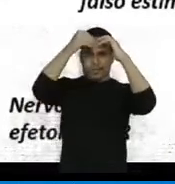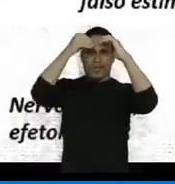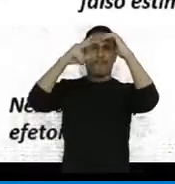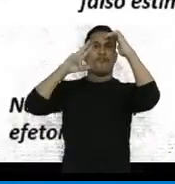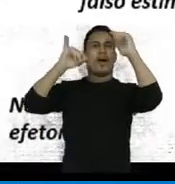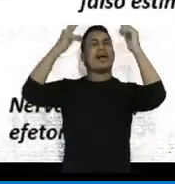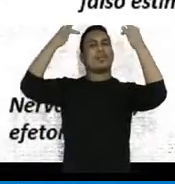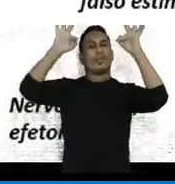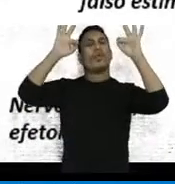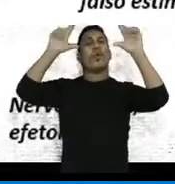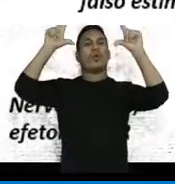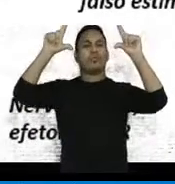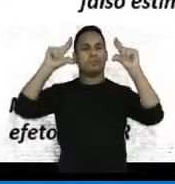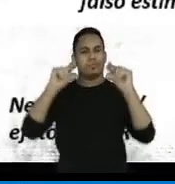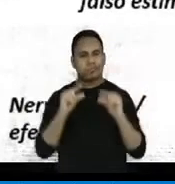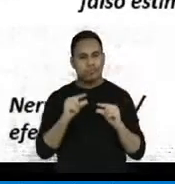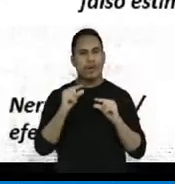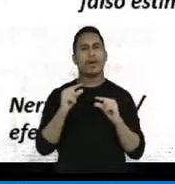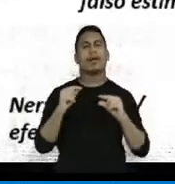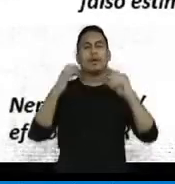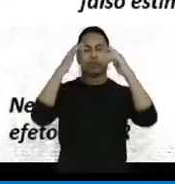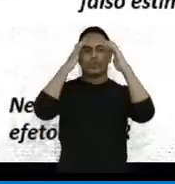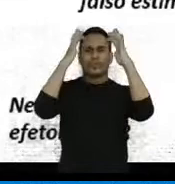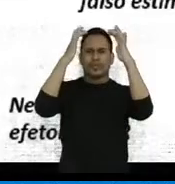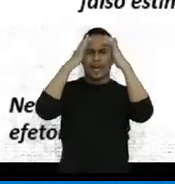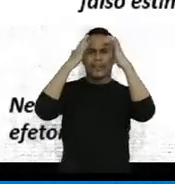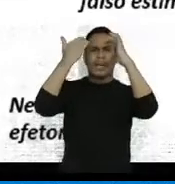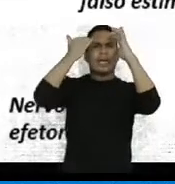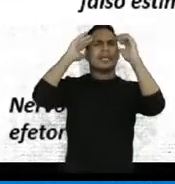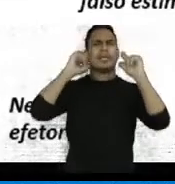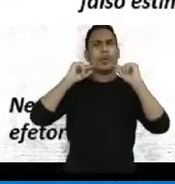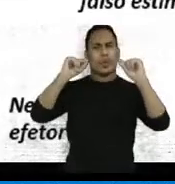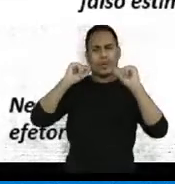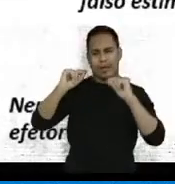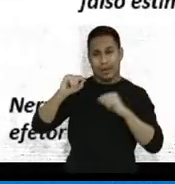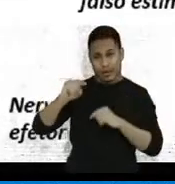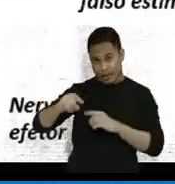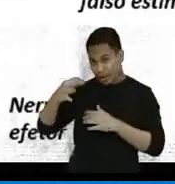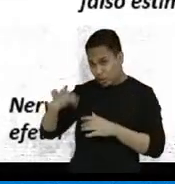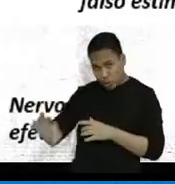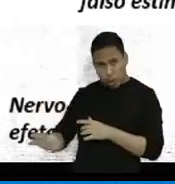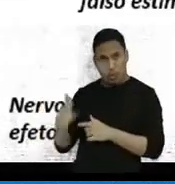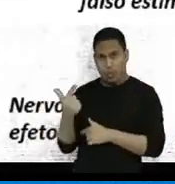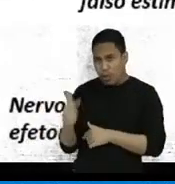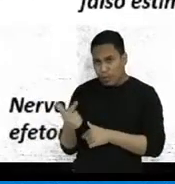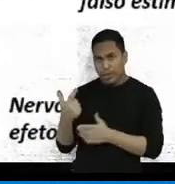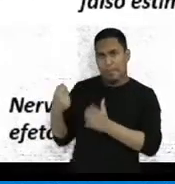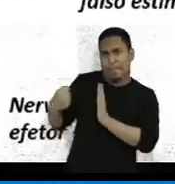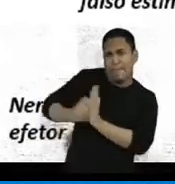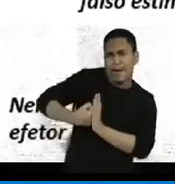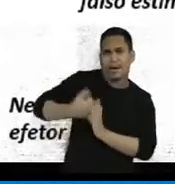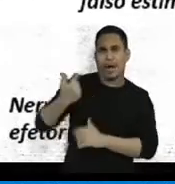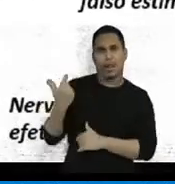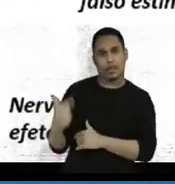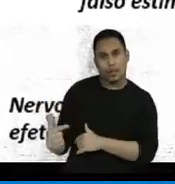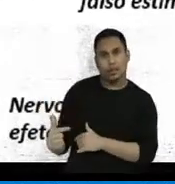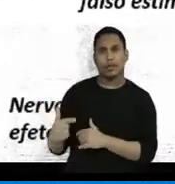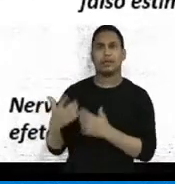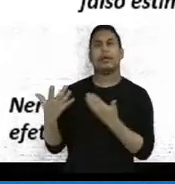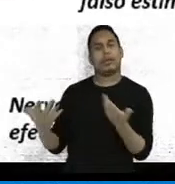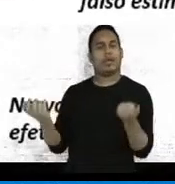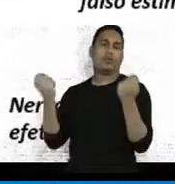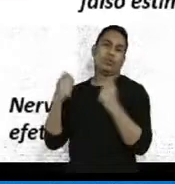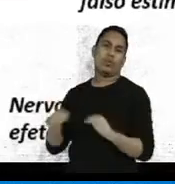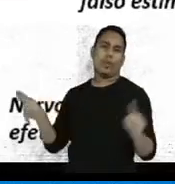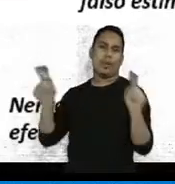existe uma lesão ali, não existe uma batida, não existe uma pancada, então ele não precisa doer. Eu preciso